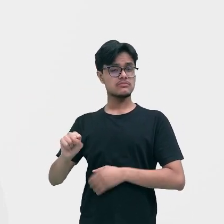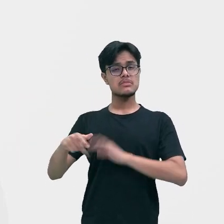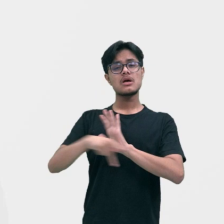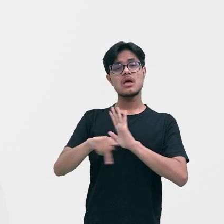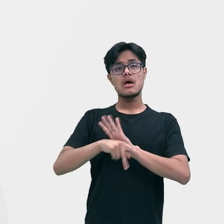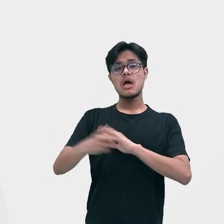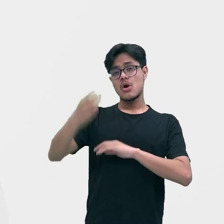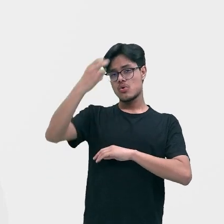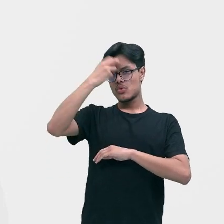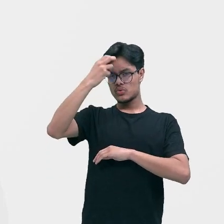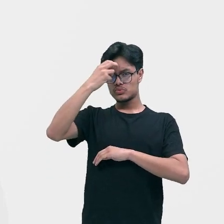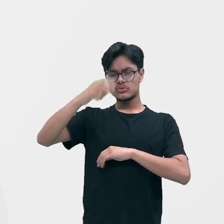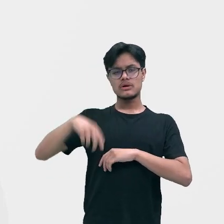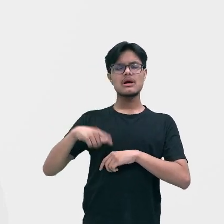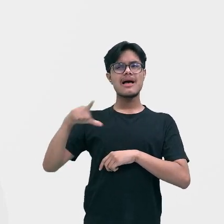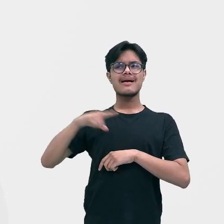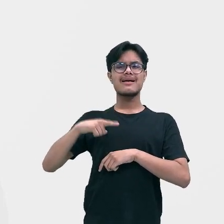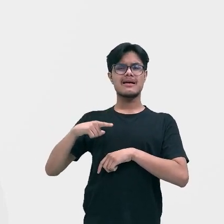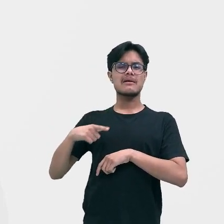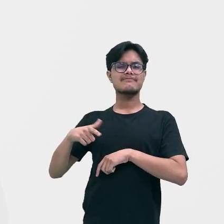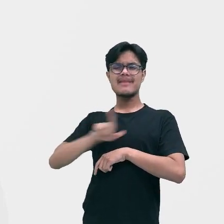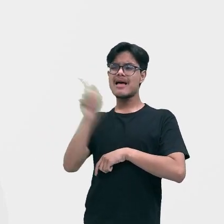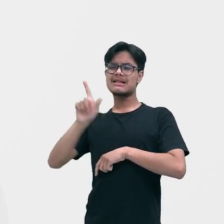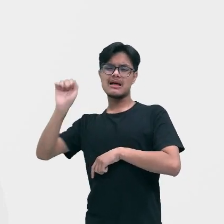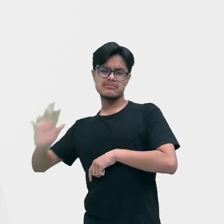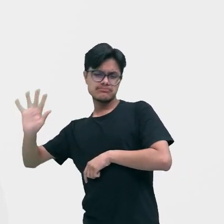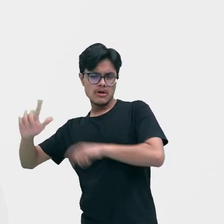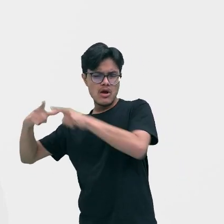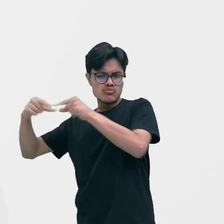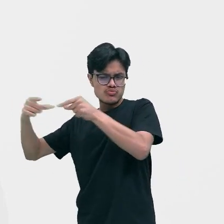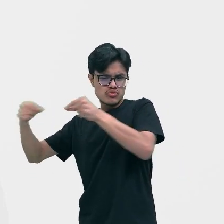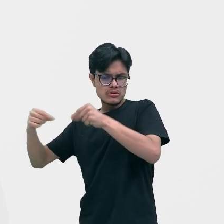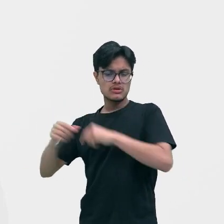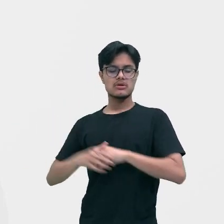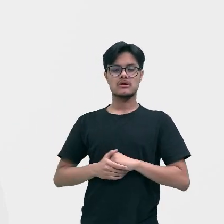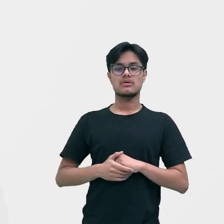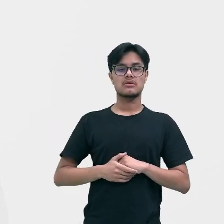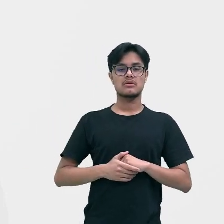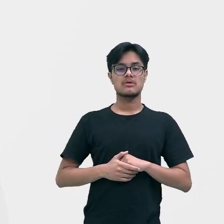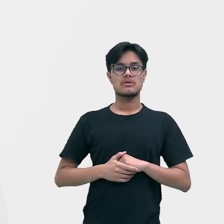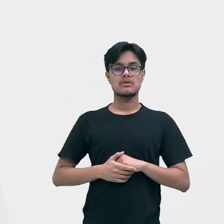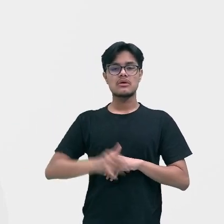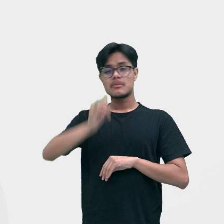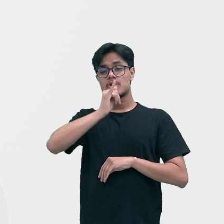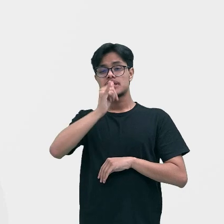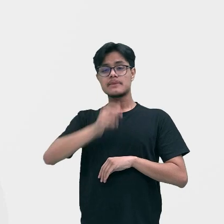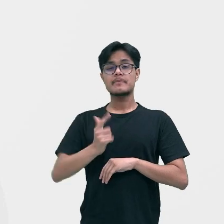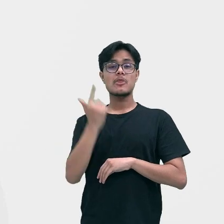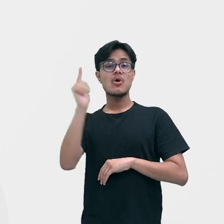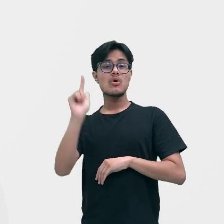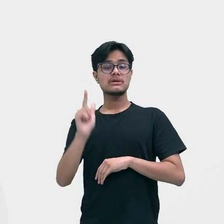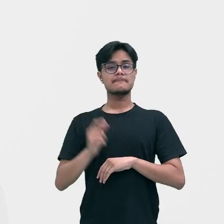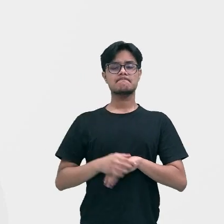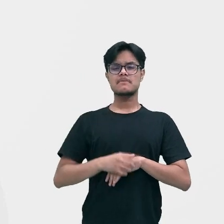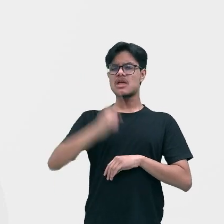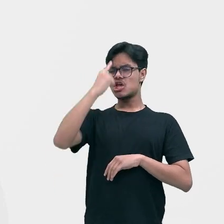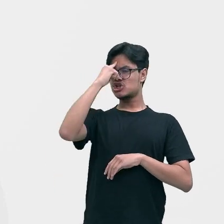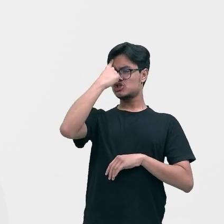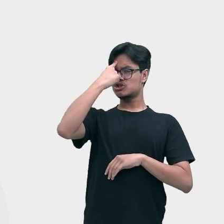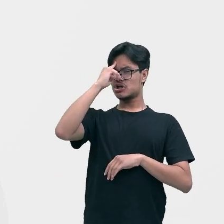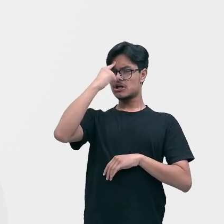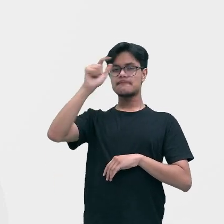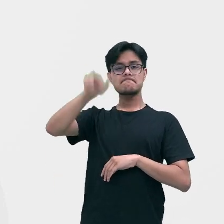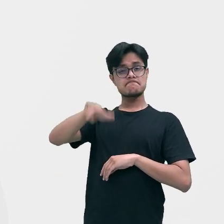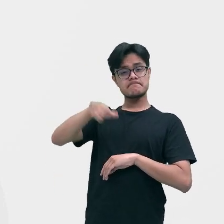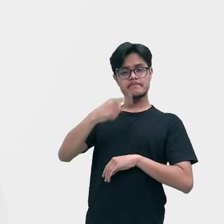cultural oriental. A gente tem aí uma criança, já acredito que seria de descendência indiana, Isso. né? E a gente